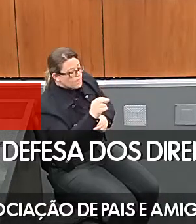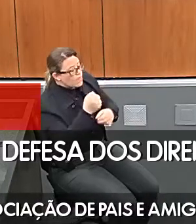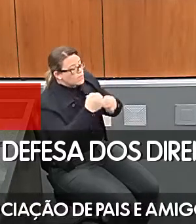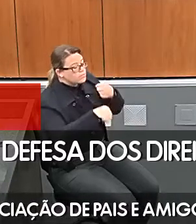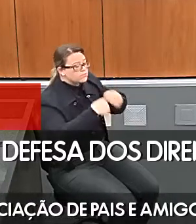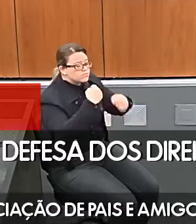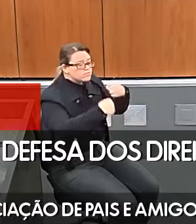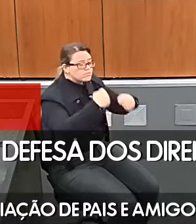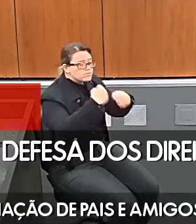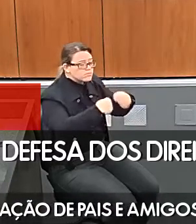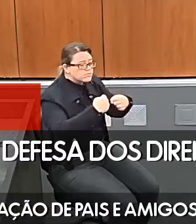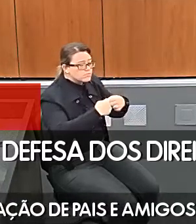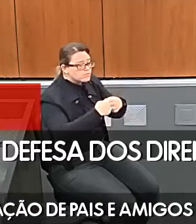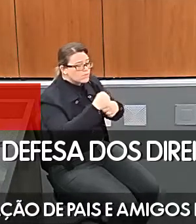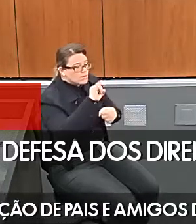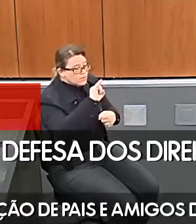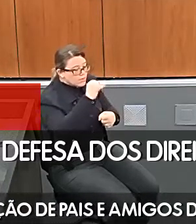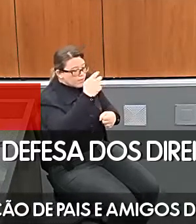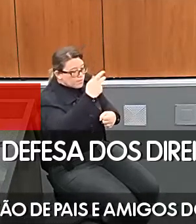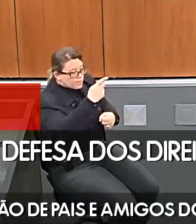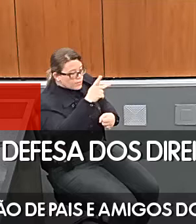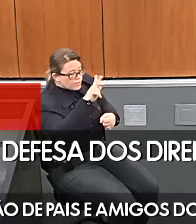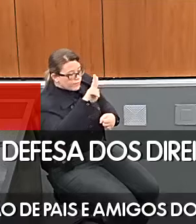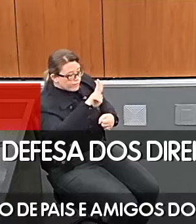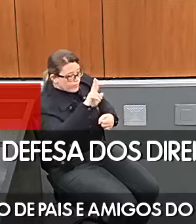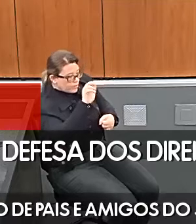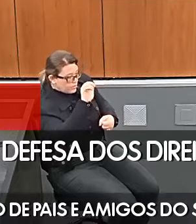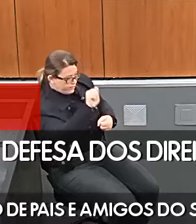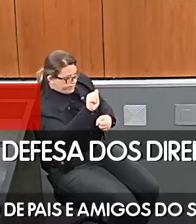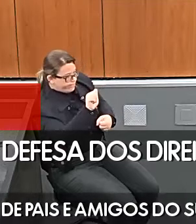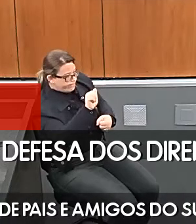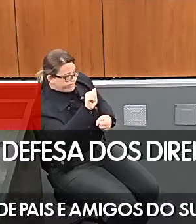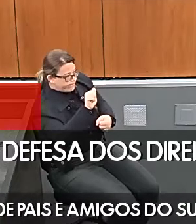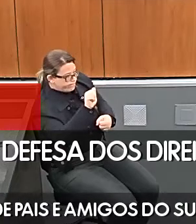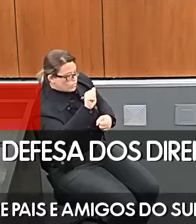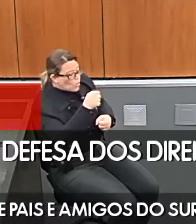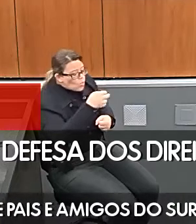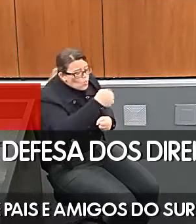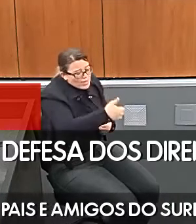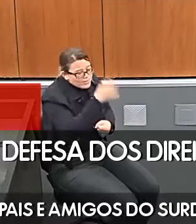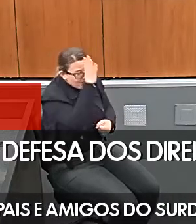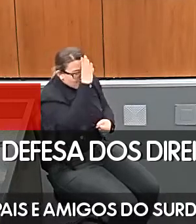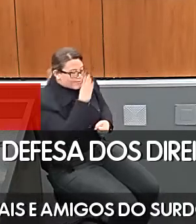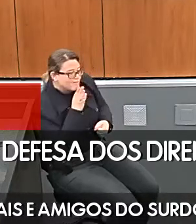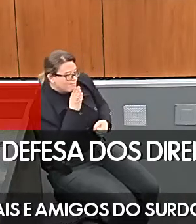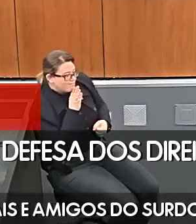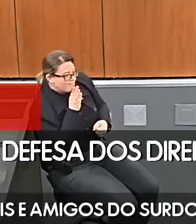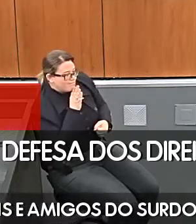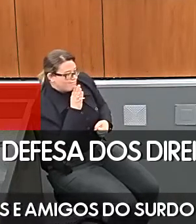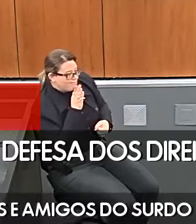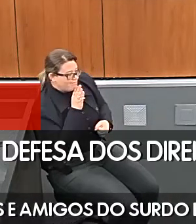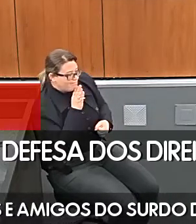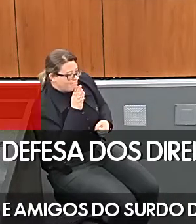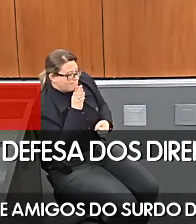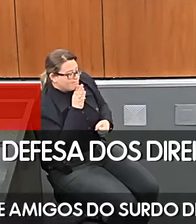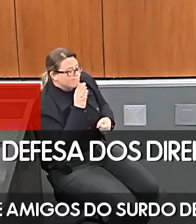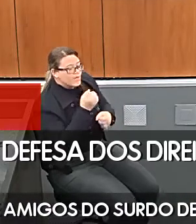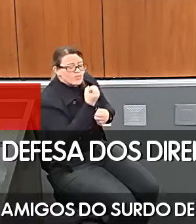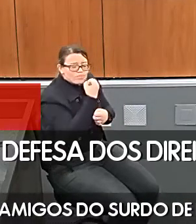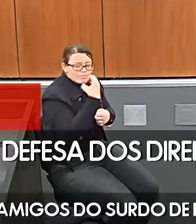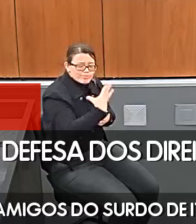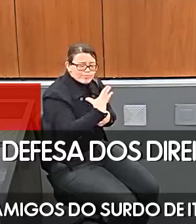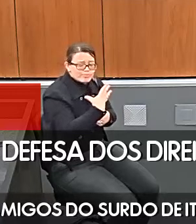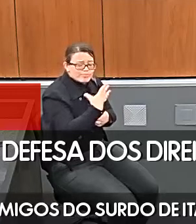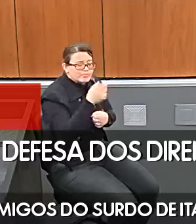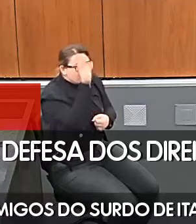IPVA, numa iniciativa do deputado Nozinho. Quando traz vocês aqui, eu tenho certeza